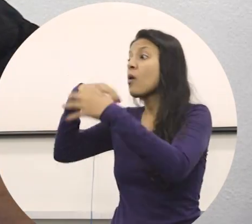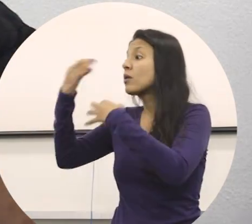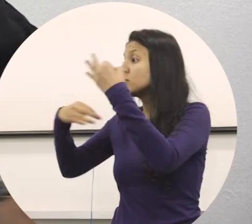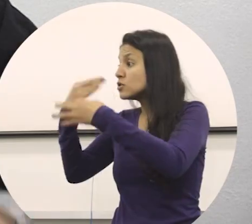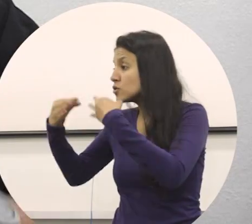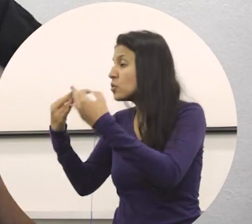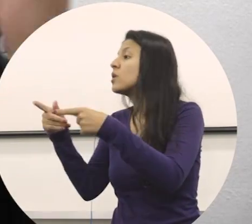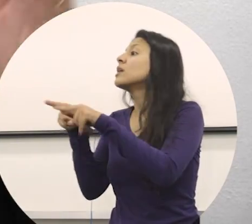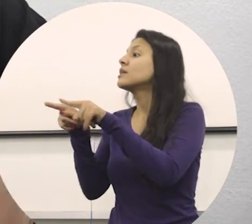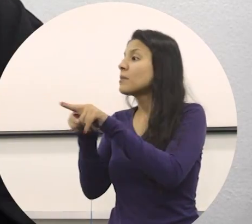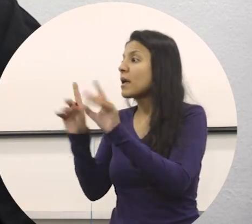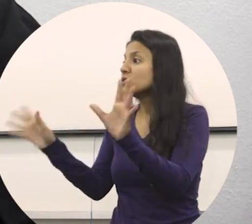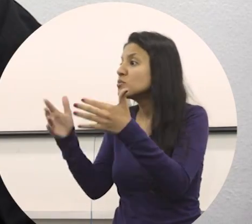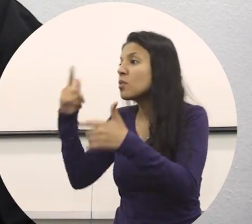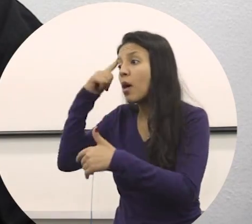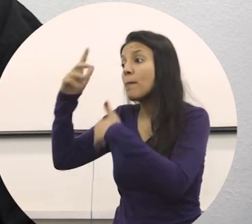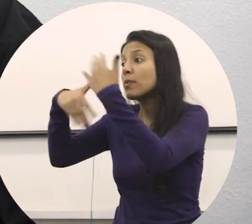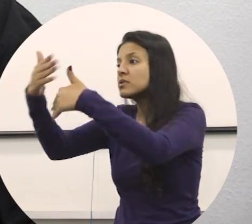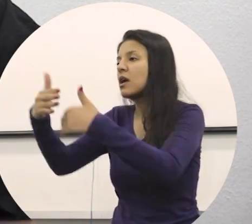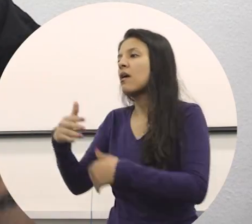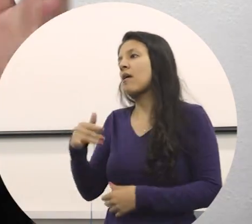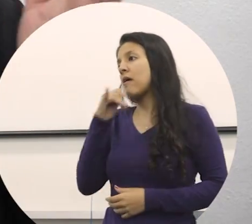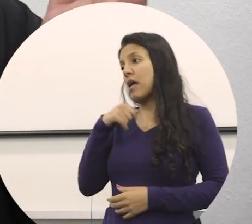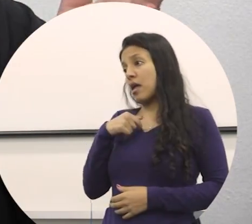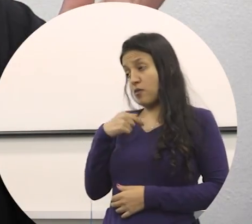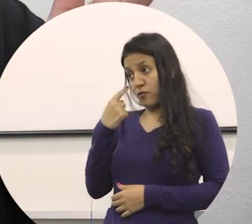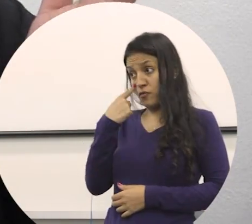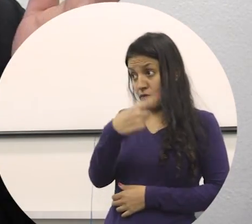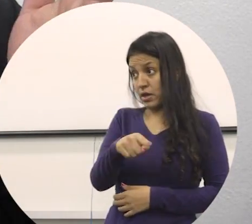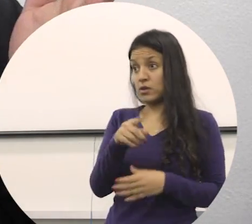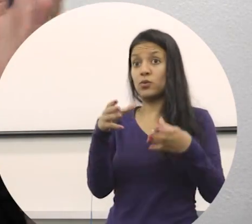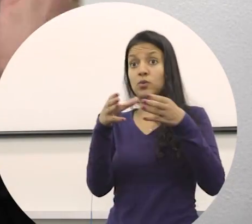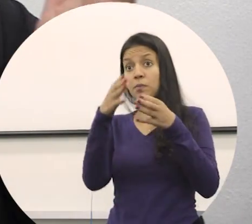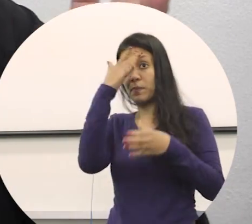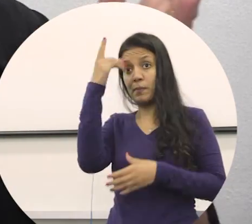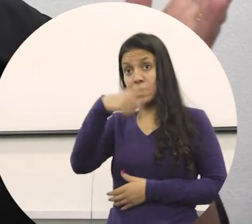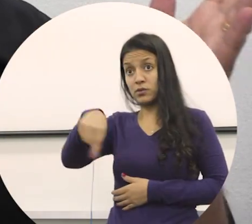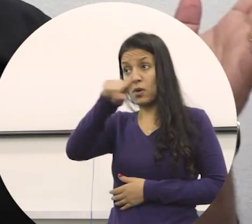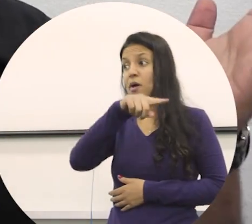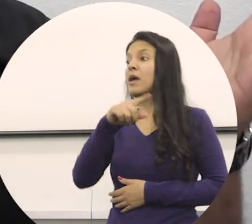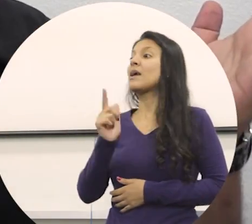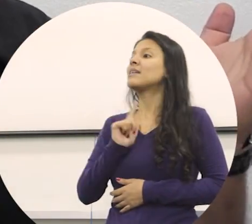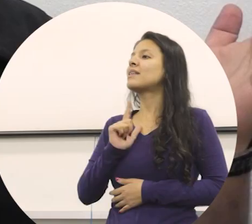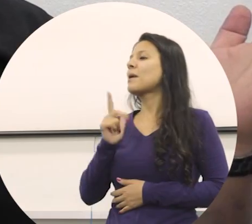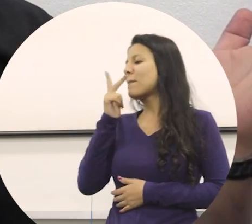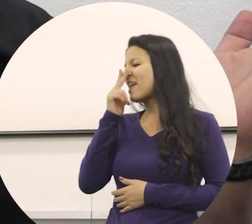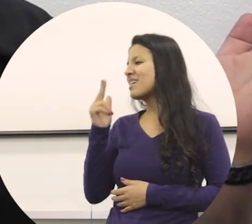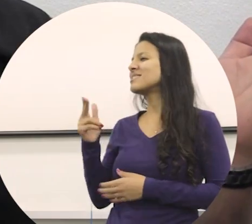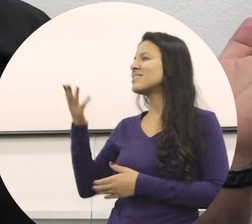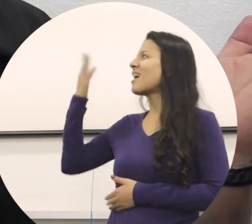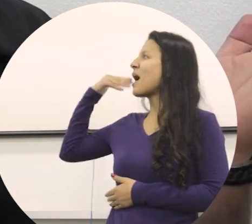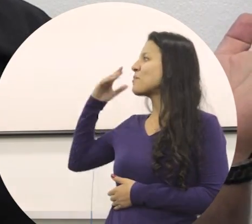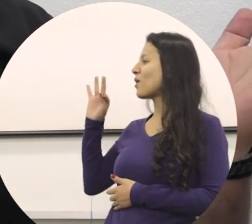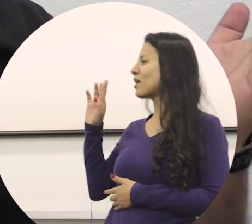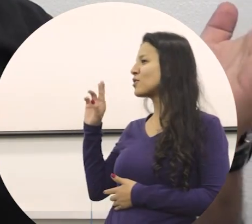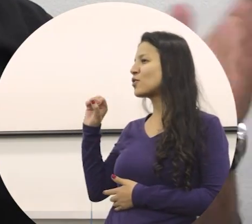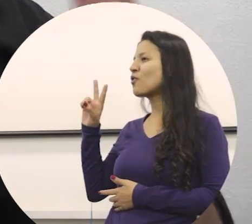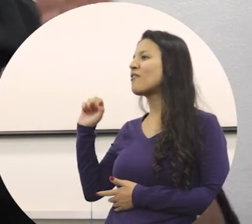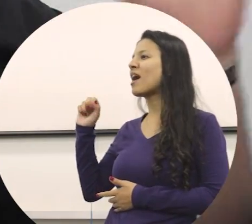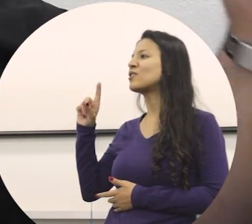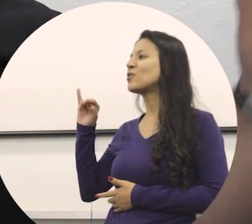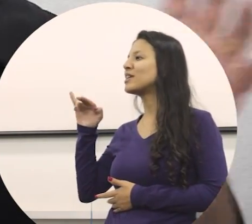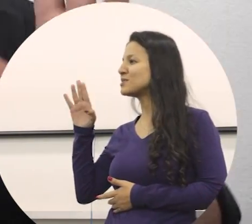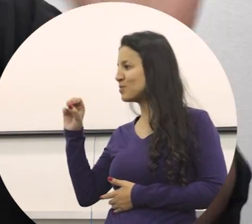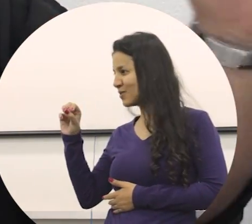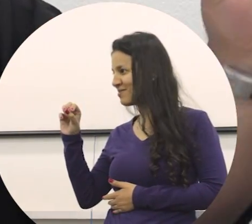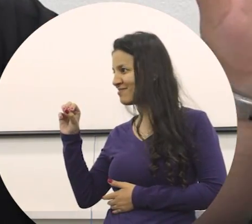estimula processo. Eu fico brincando com o pessoal que, assim, nós estamos hoje como se fosse um trovadorismo das escolas, porque o que